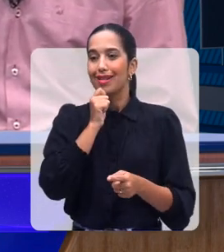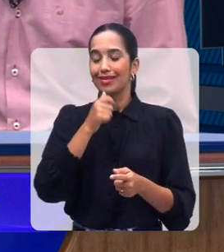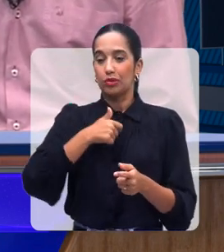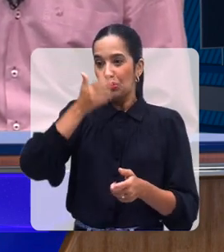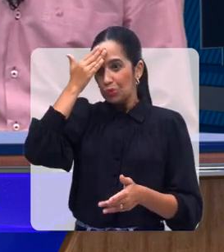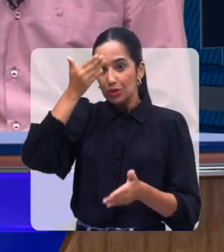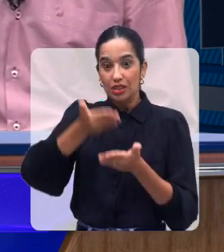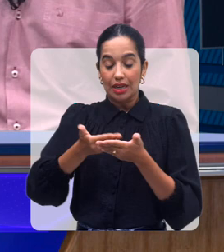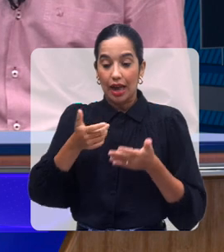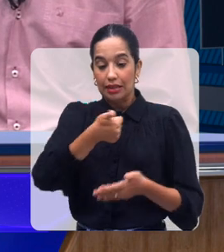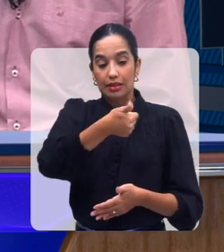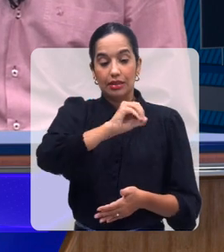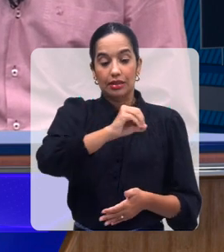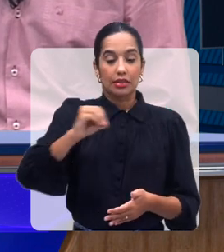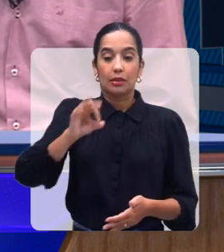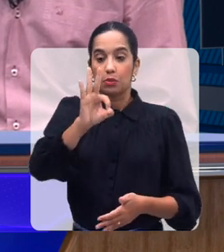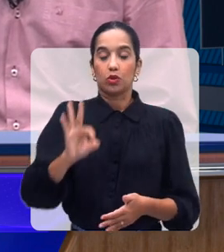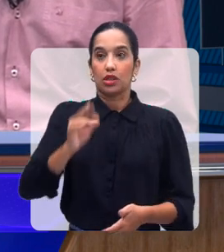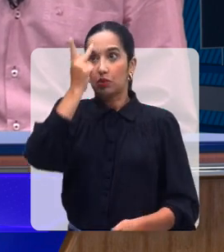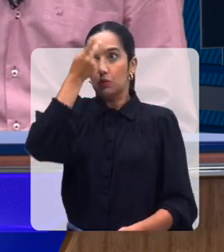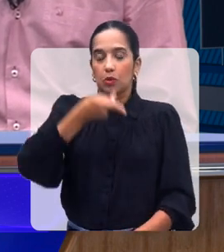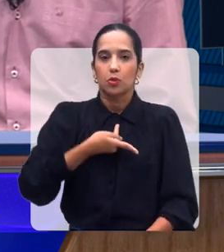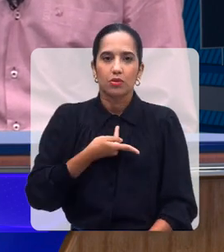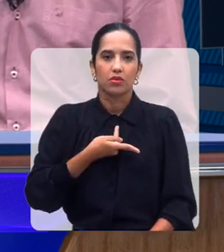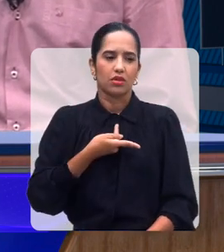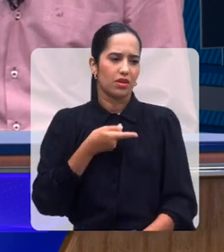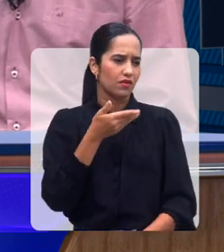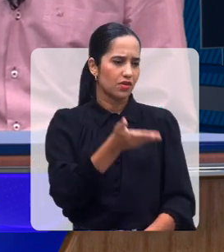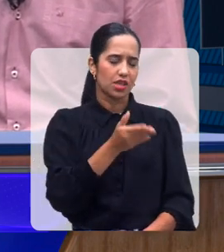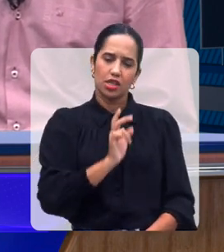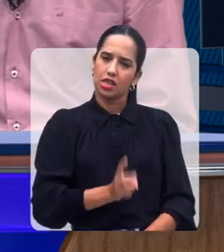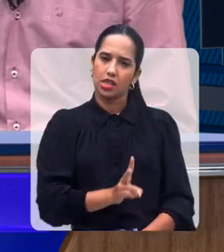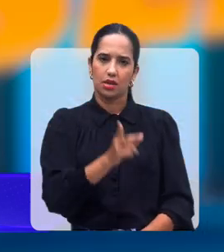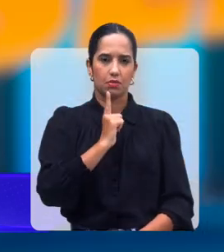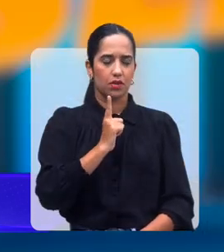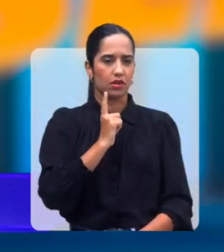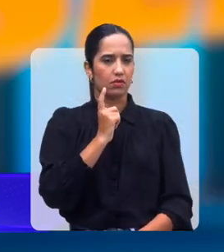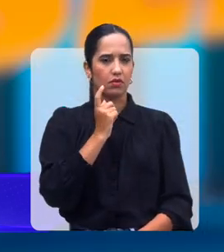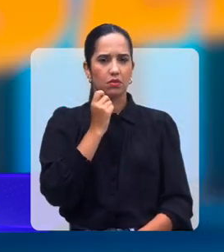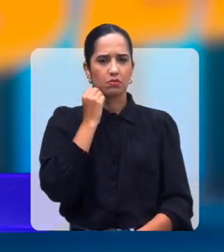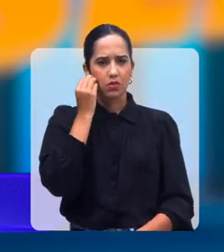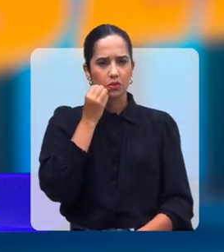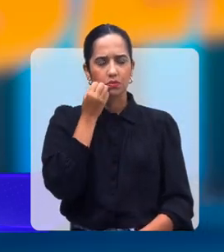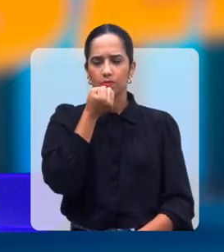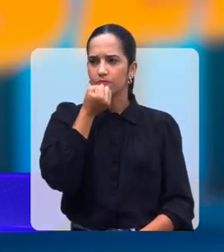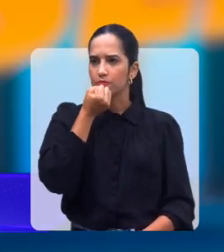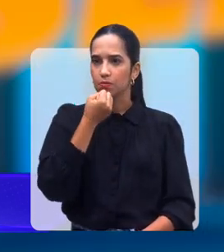não era tanta assim. Você sempre teve muita bagagem, Chico. Você sempre foi